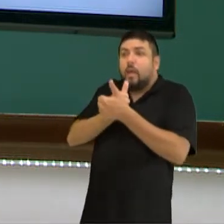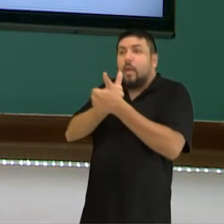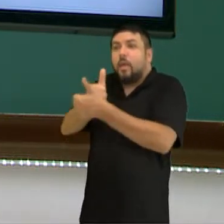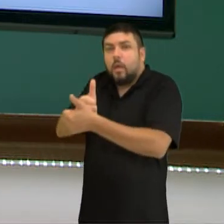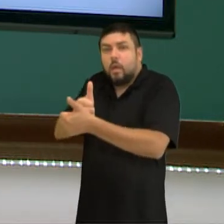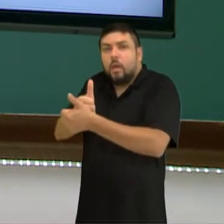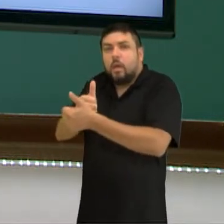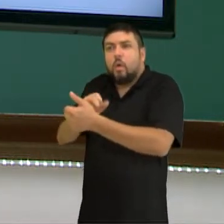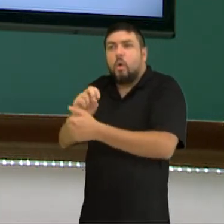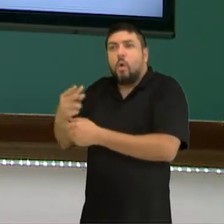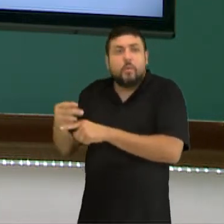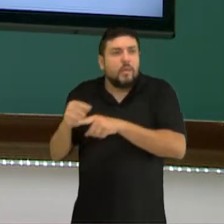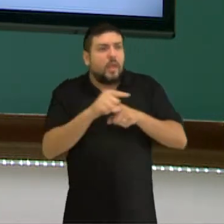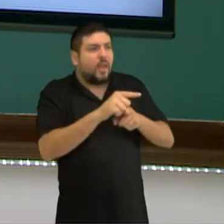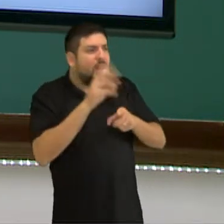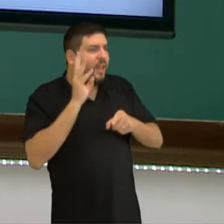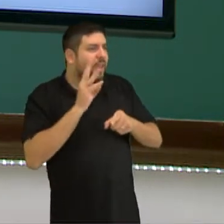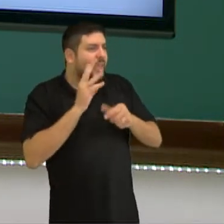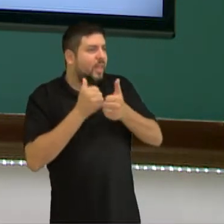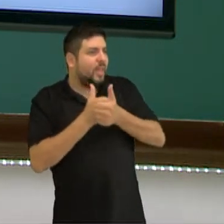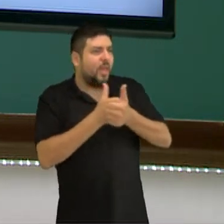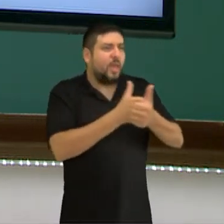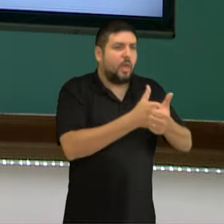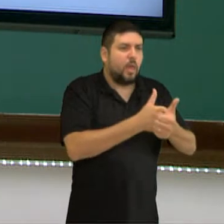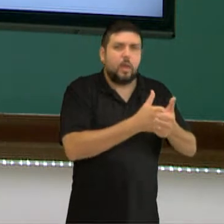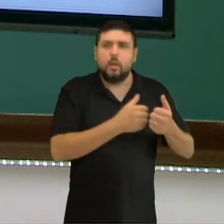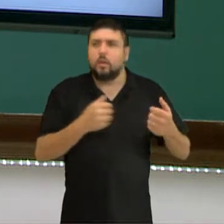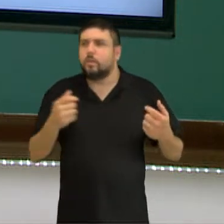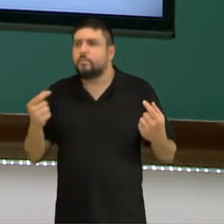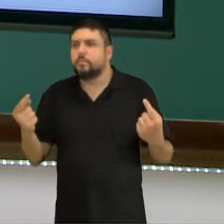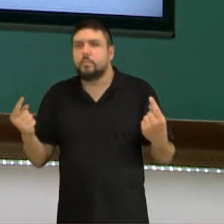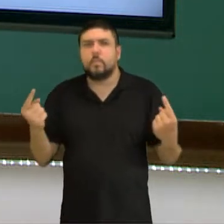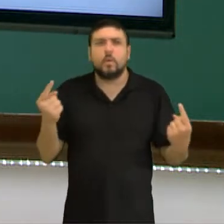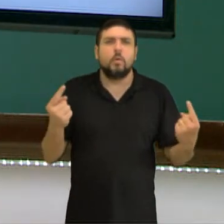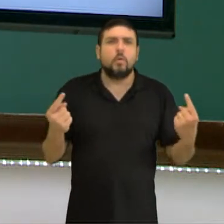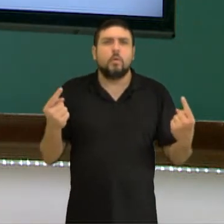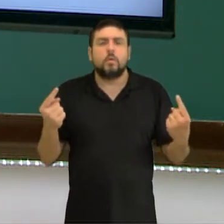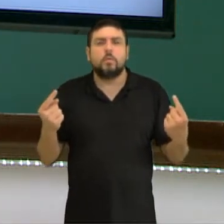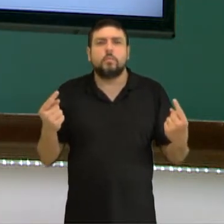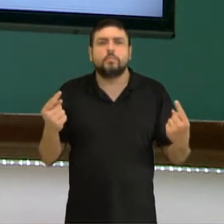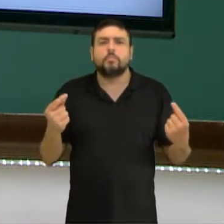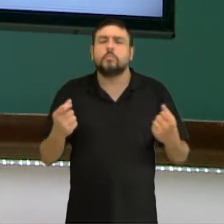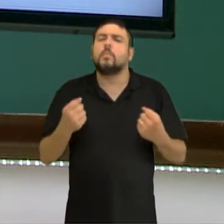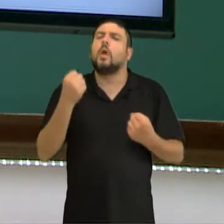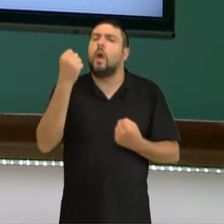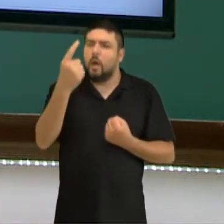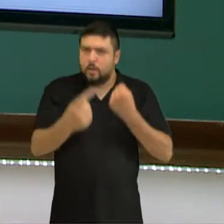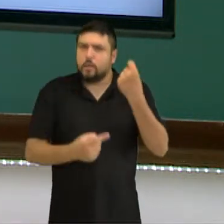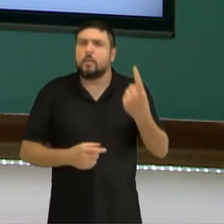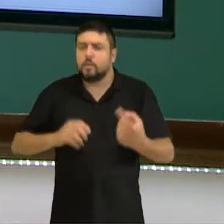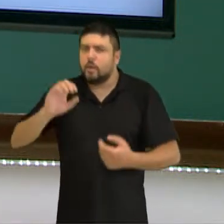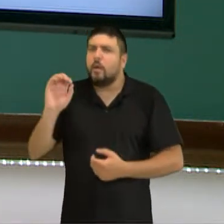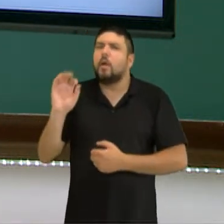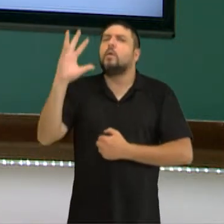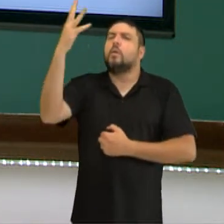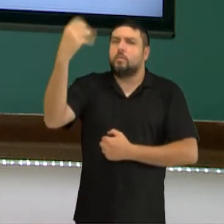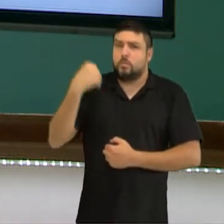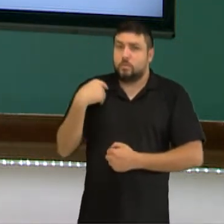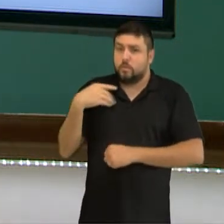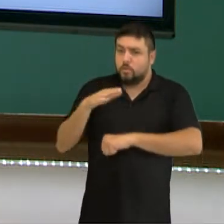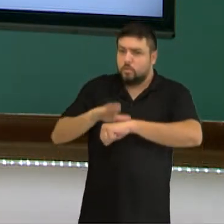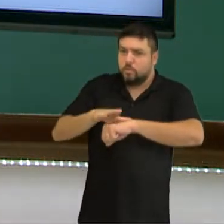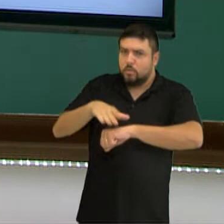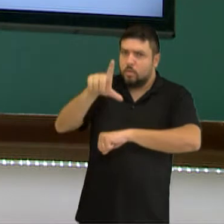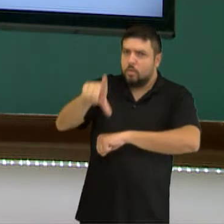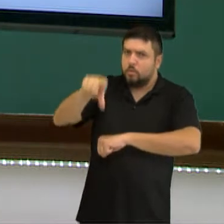quem eu devo estar agora? Com essa pessoa, com aquela? Então, essas situações de escolha você provavelmente já passou na